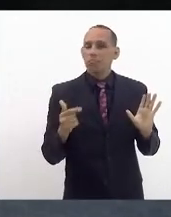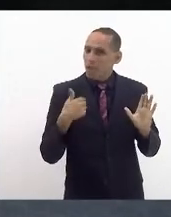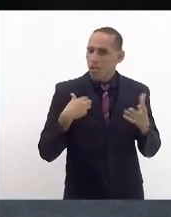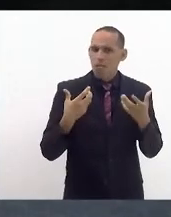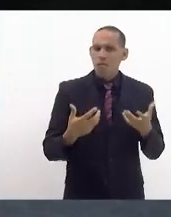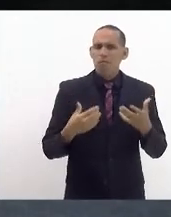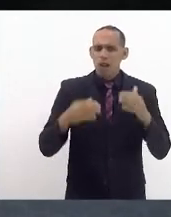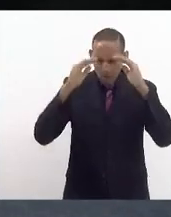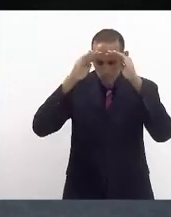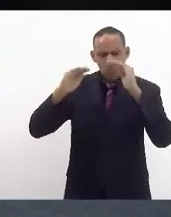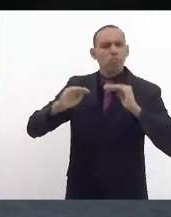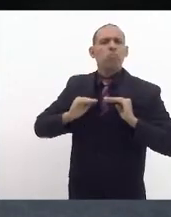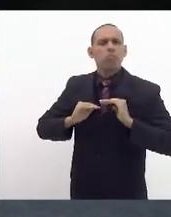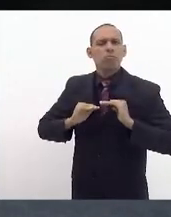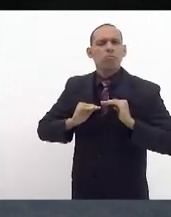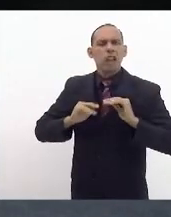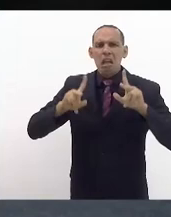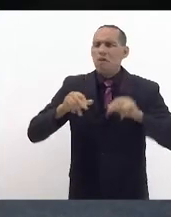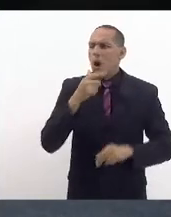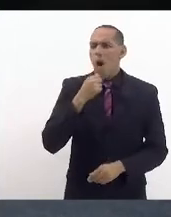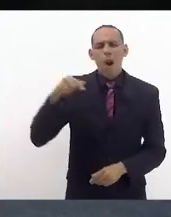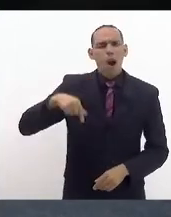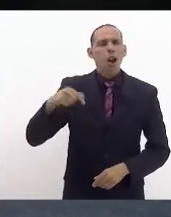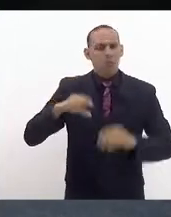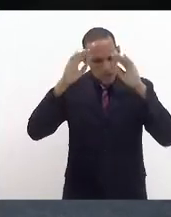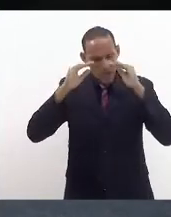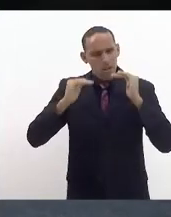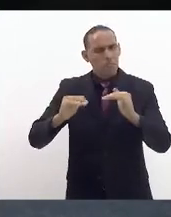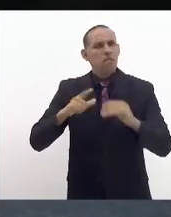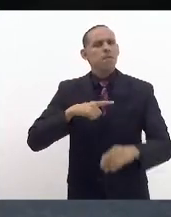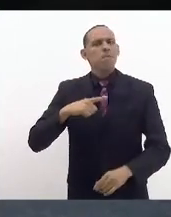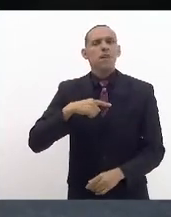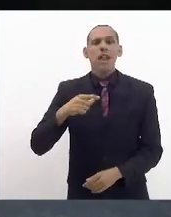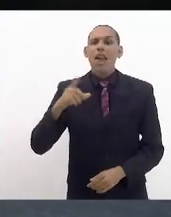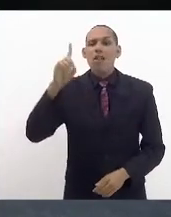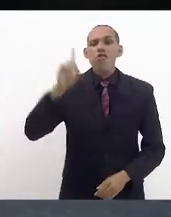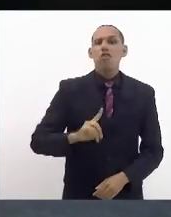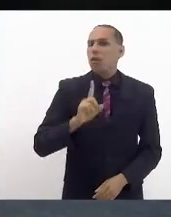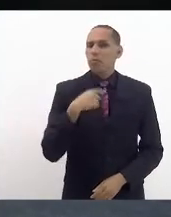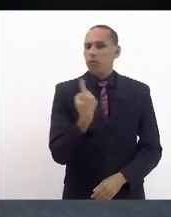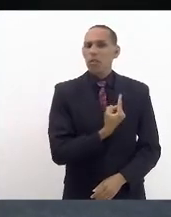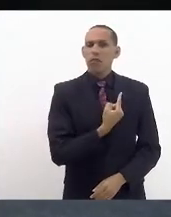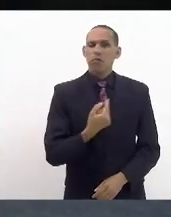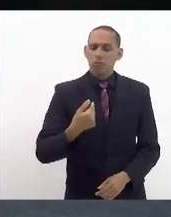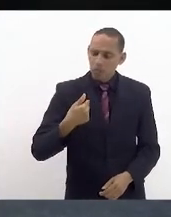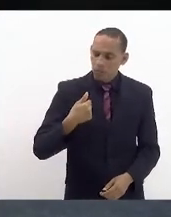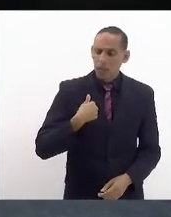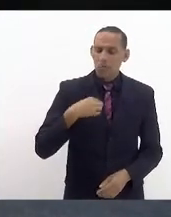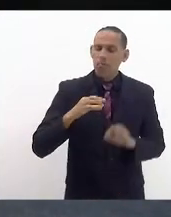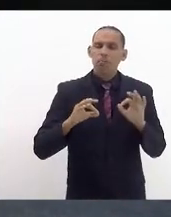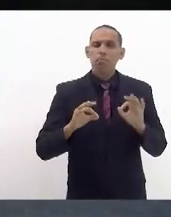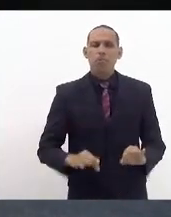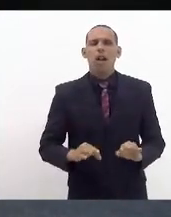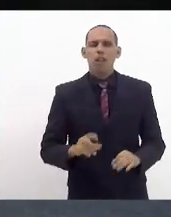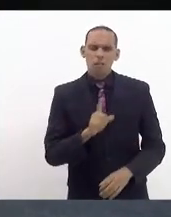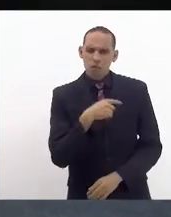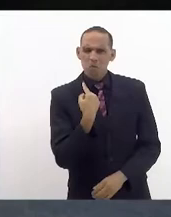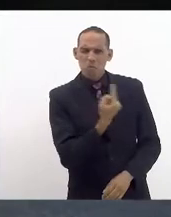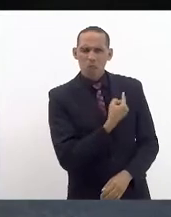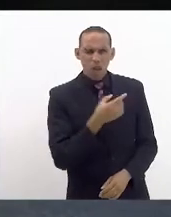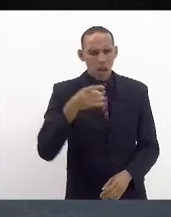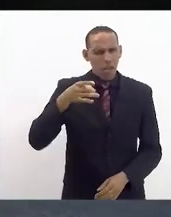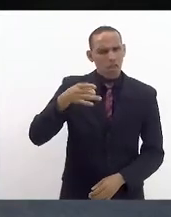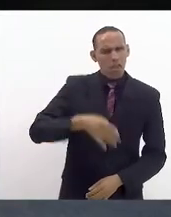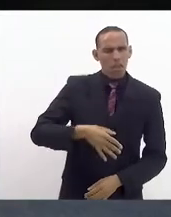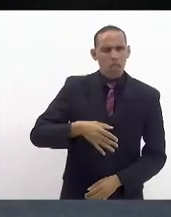ser respeitada como os homens são nessa casa. É um direito nosso e eu tenho certeza, nenhuma de nós abre mão